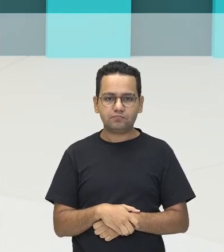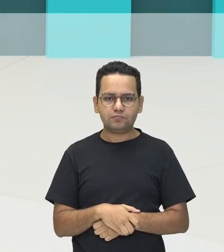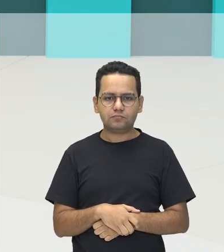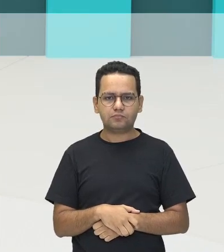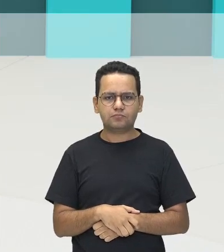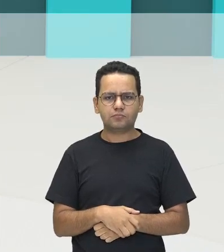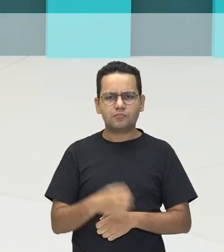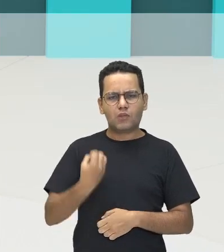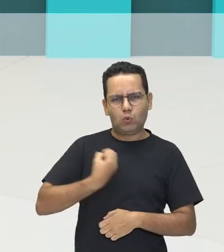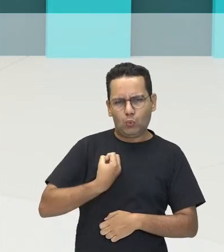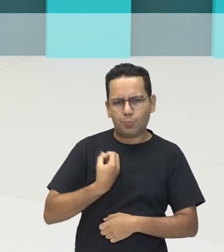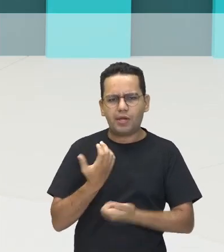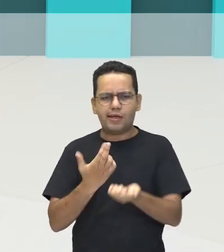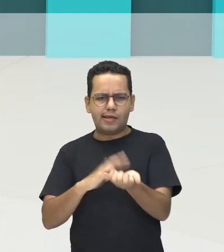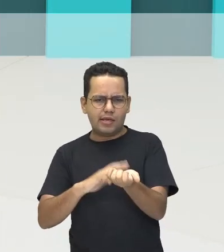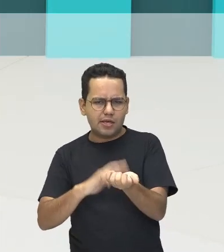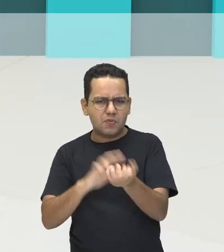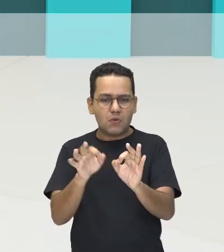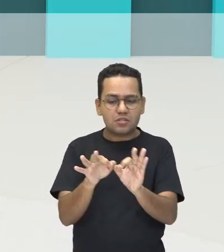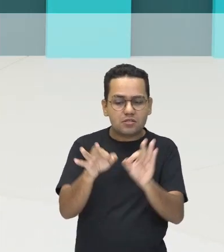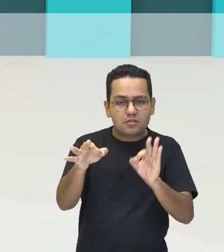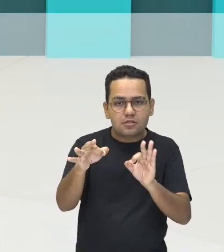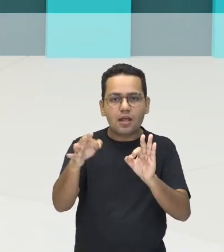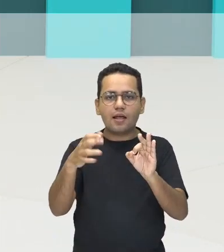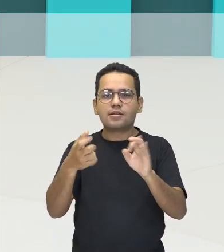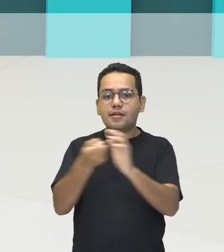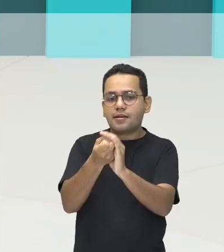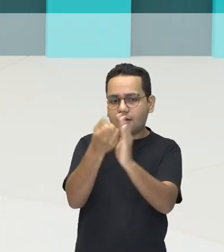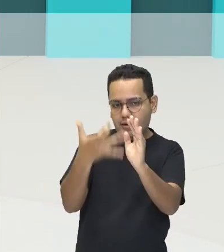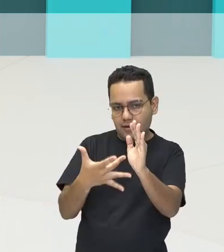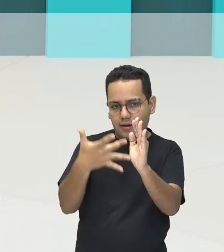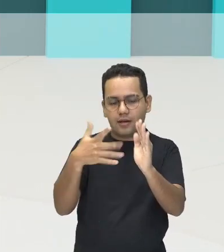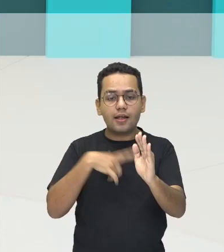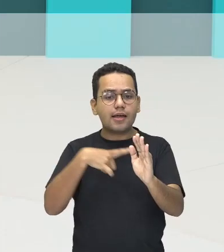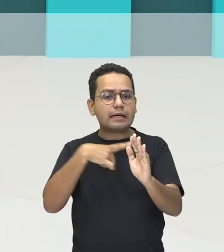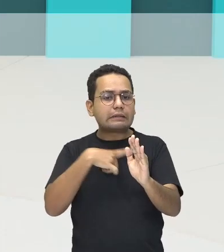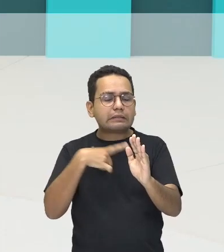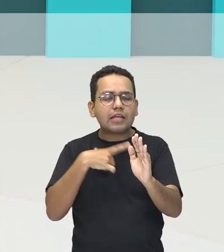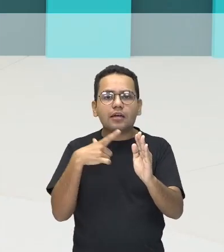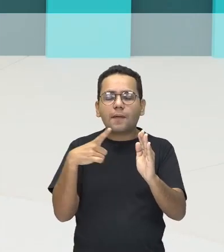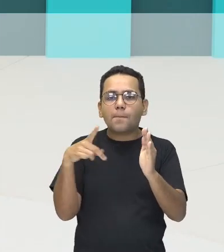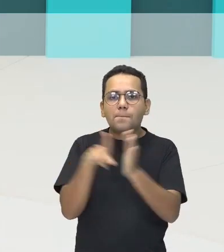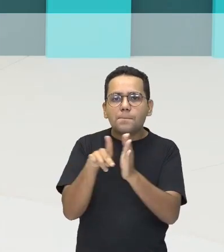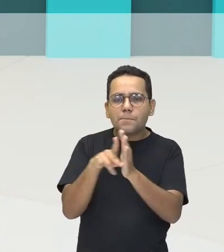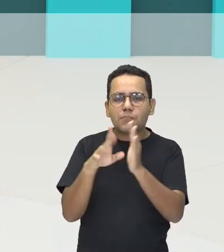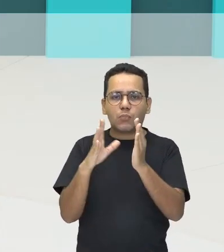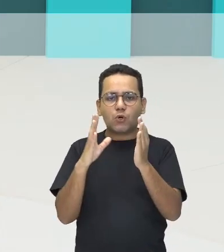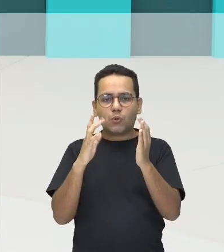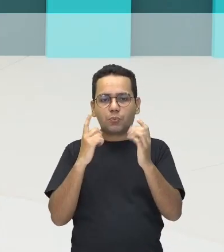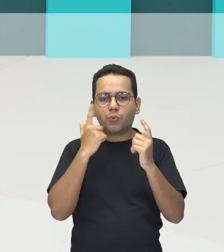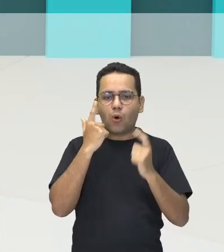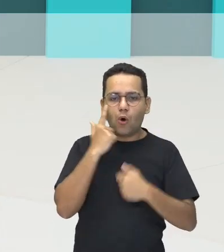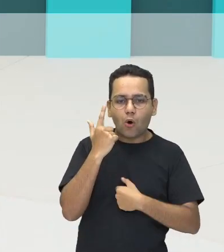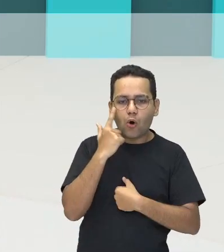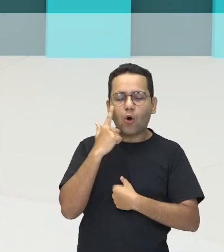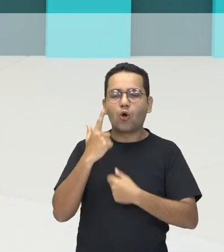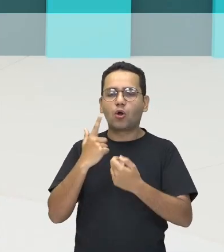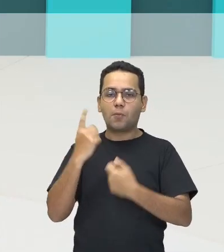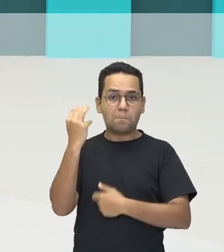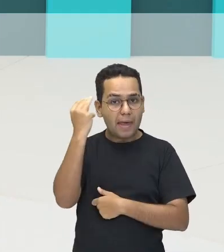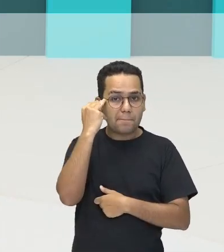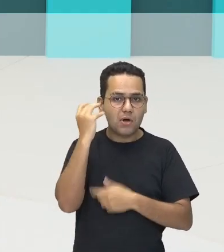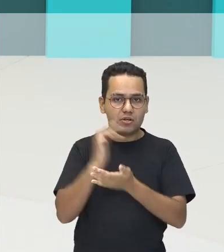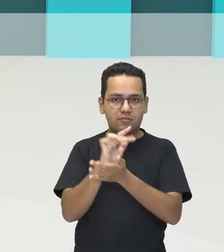Número, ritmo, distância, dimensão. Tens os teus olhos, o teu pulso, a tua memória. Então, veja